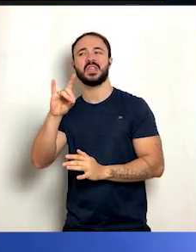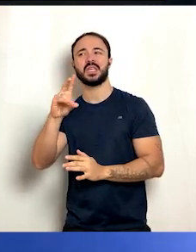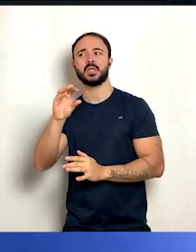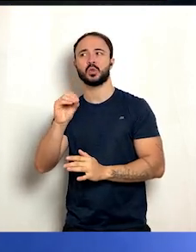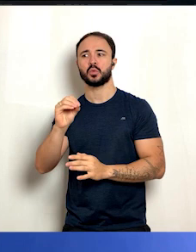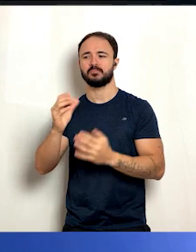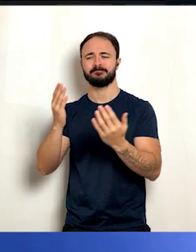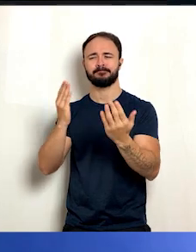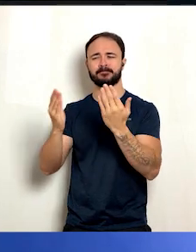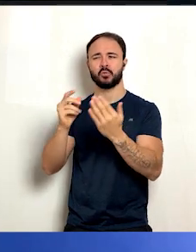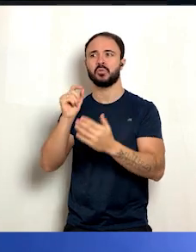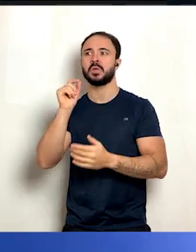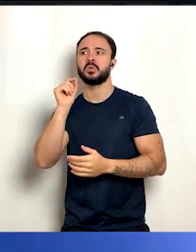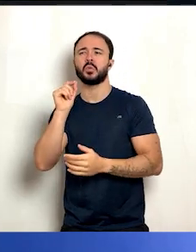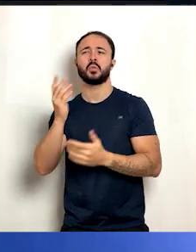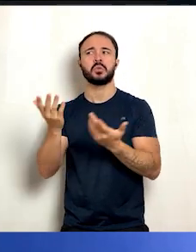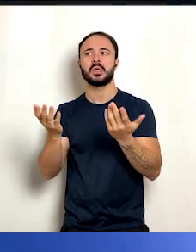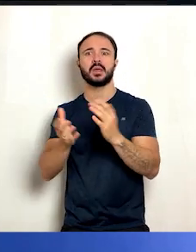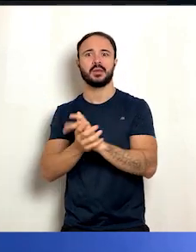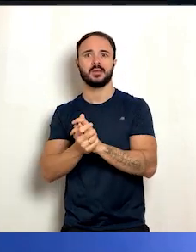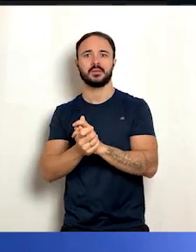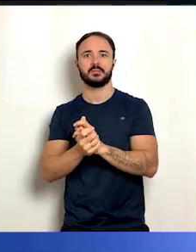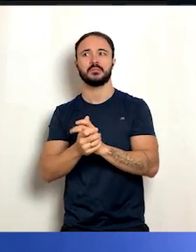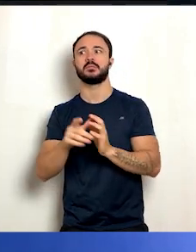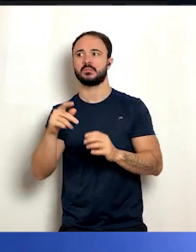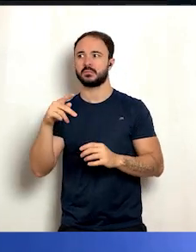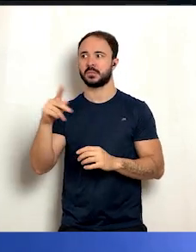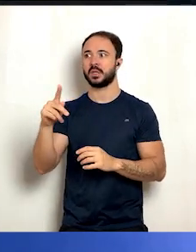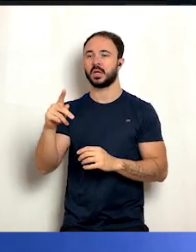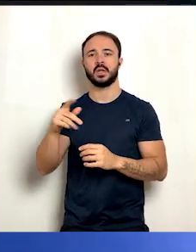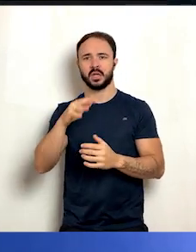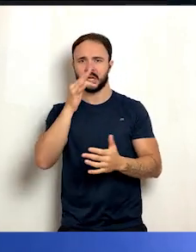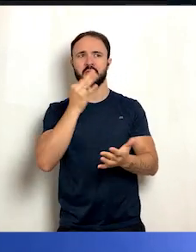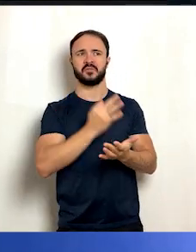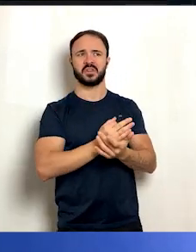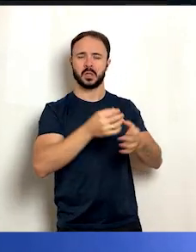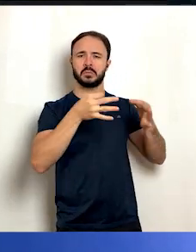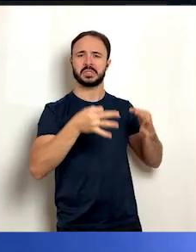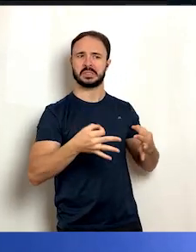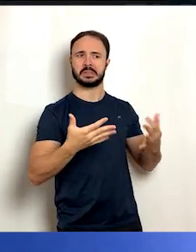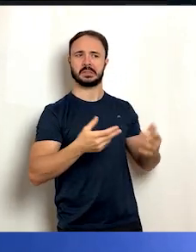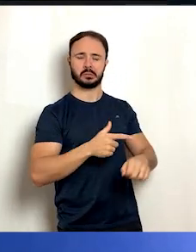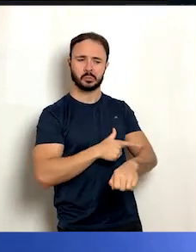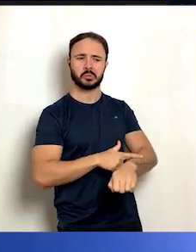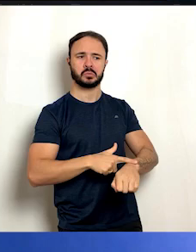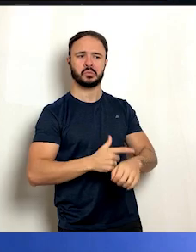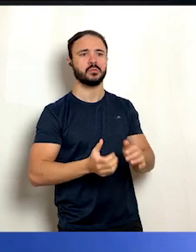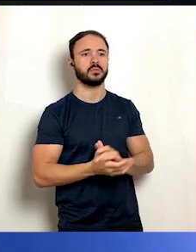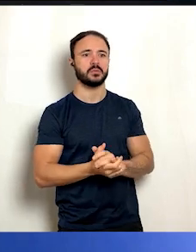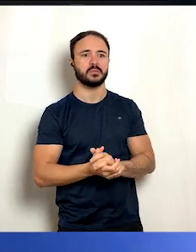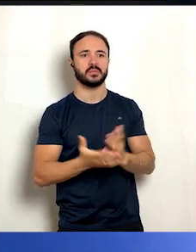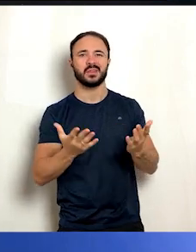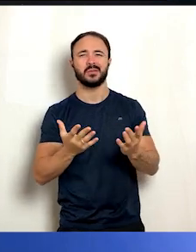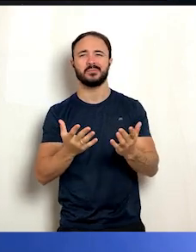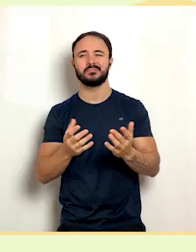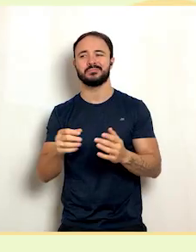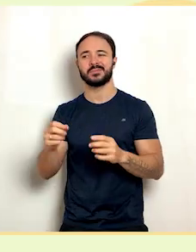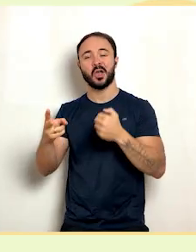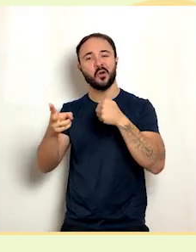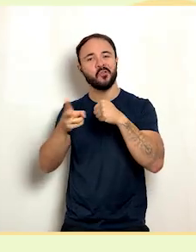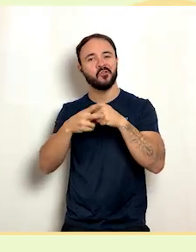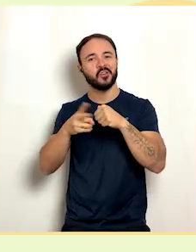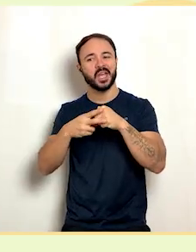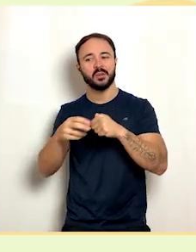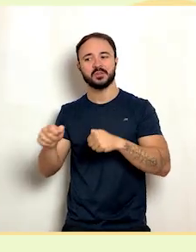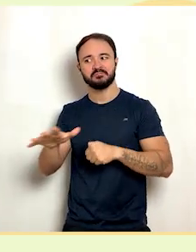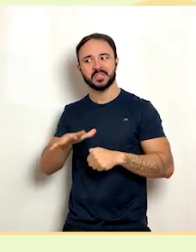honestidade. Portanto, o verbo é transitivo, pois precisou de complemento, e é transitivo indireto,